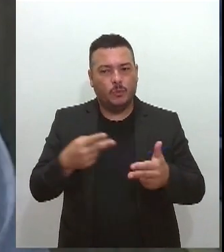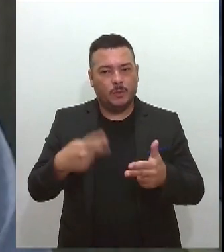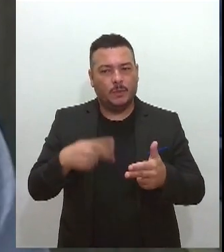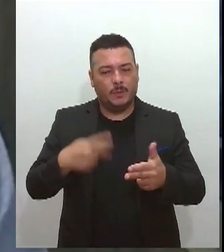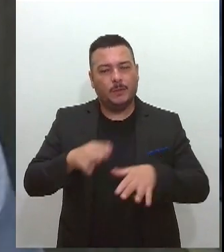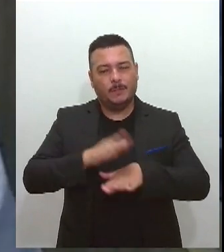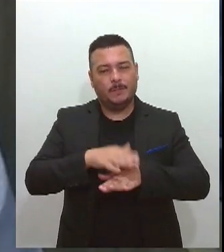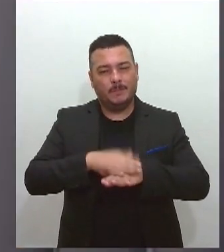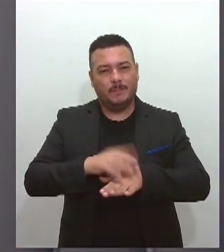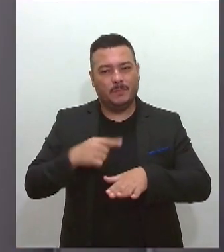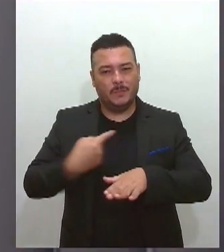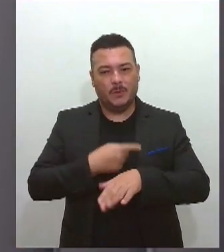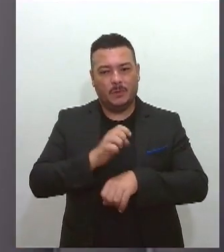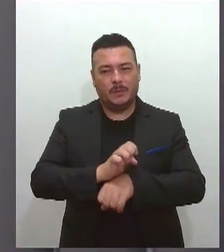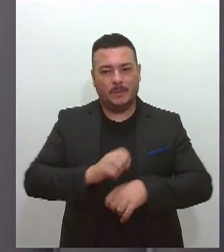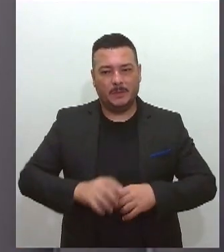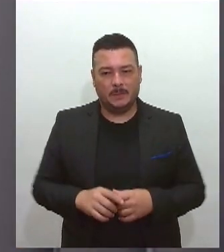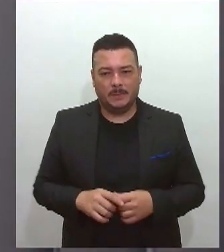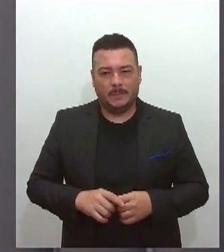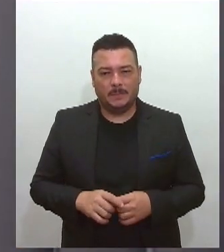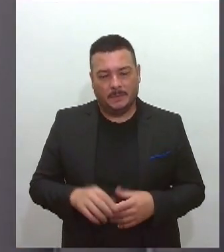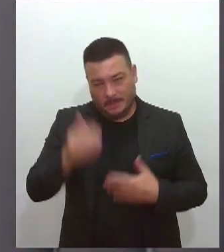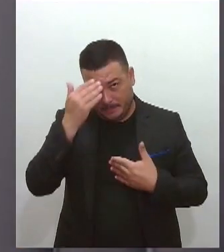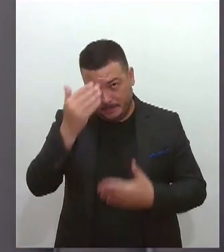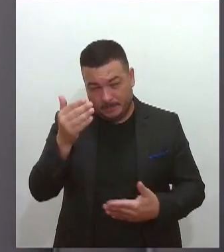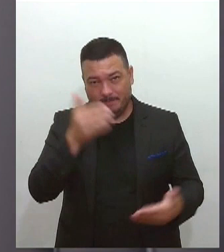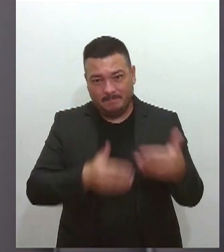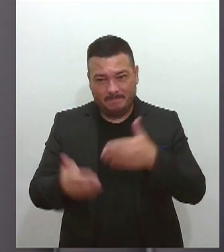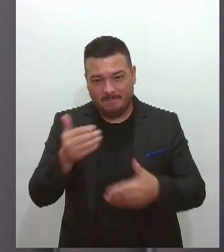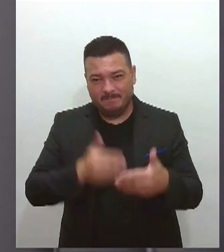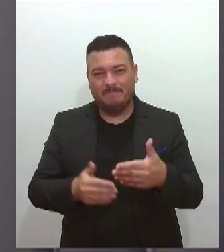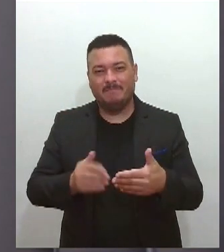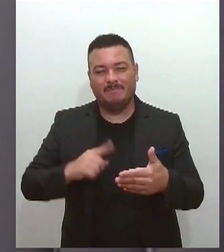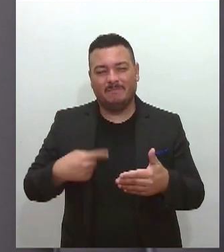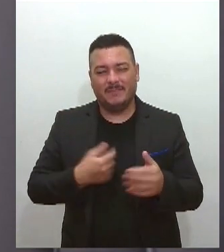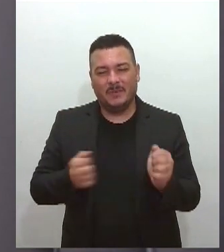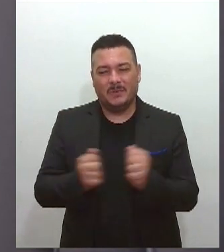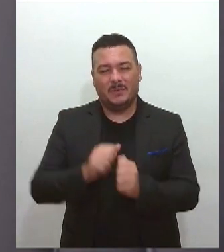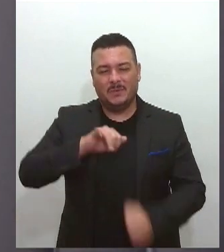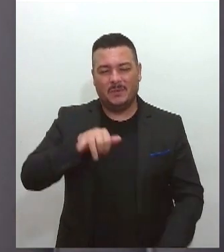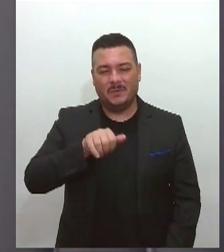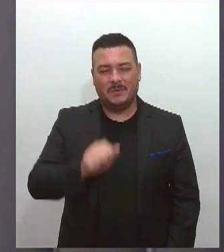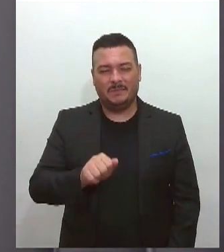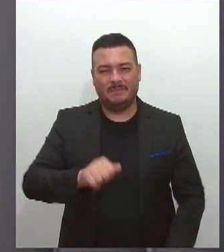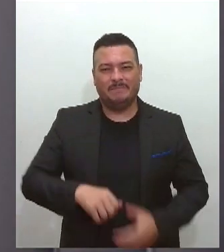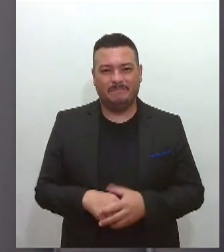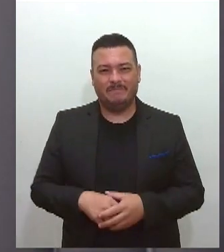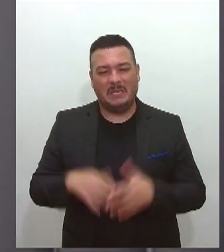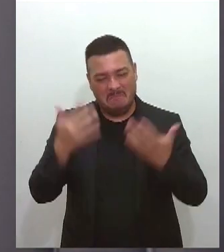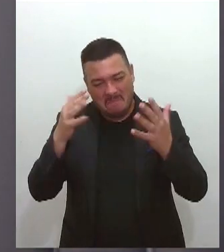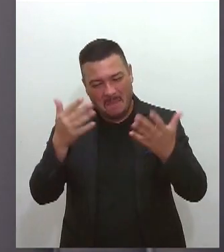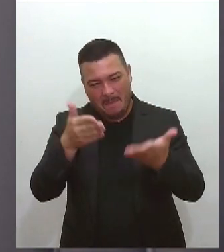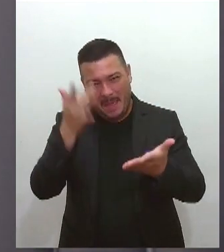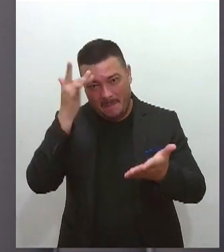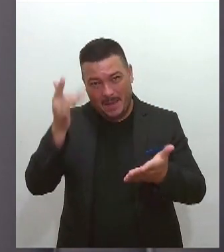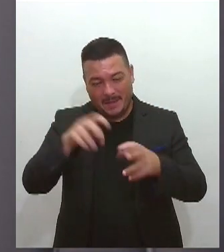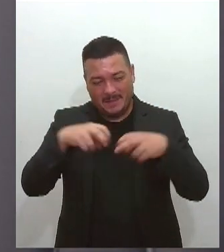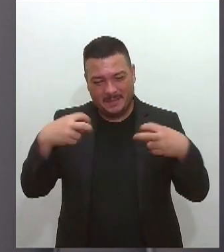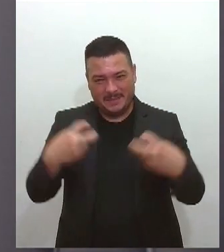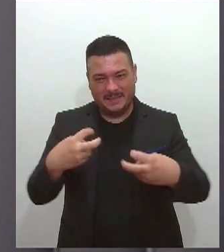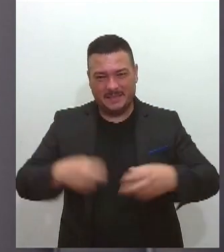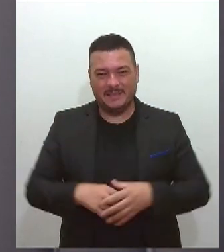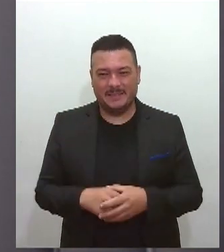estado. Uhum. Muito obrigada pela sua participação hoje com a gente aqui no Jornal da Lese. E sucesso amanhã, tá? Na Mesa Redonda. A gente fica aqui na